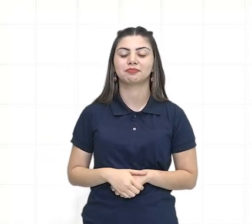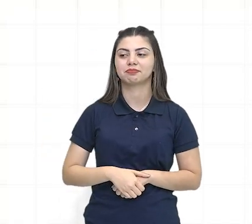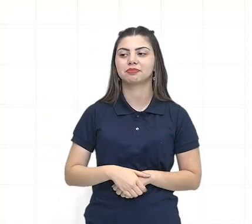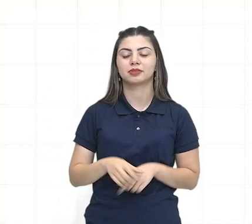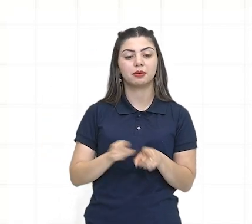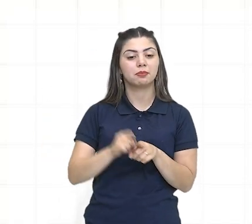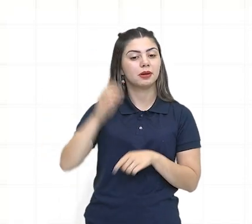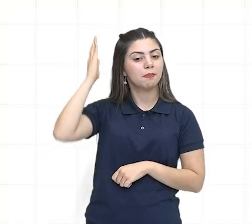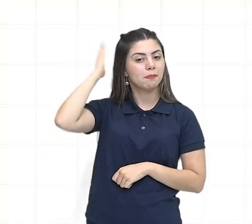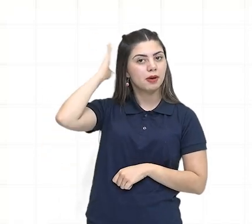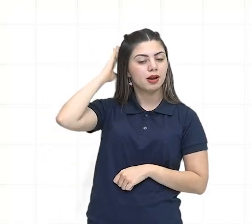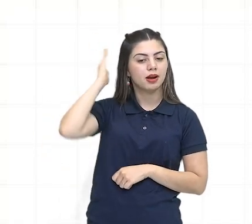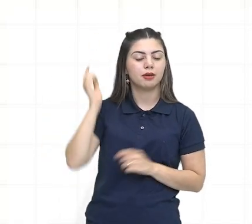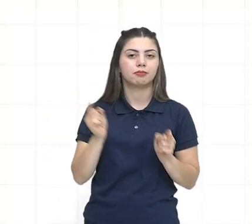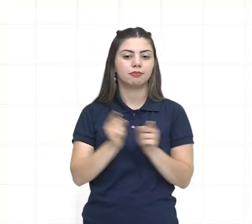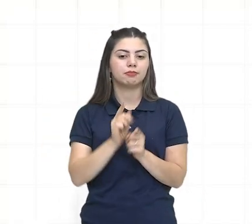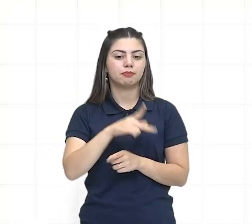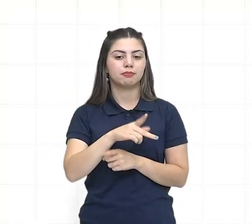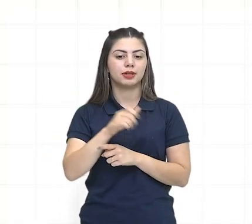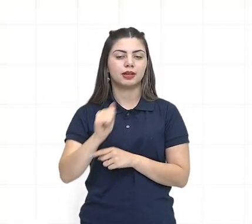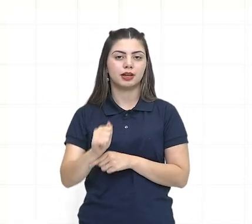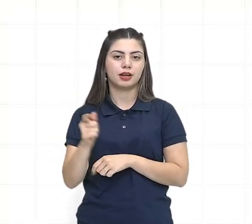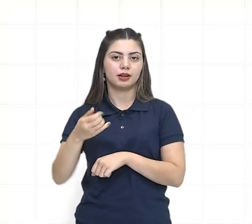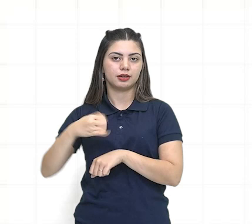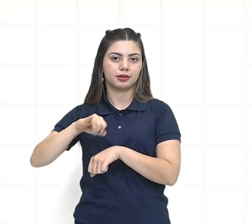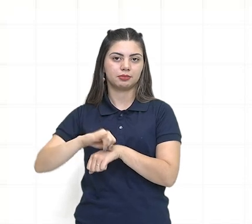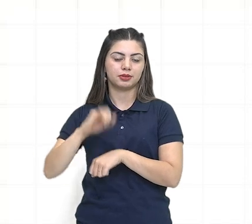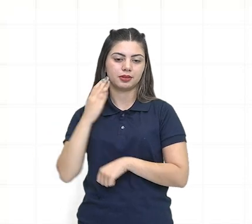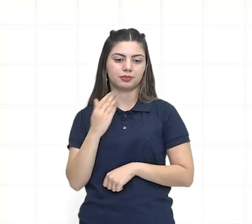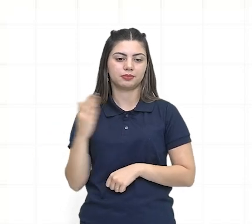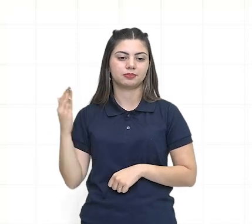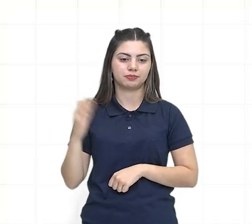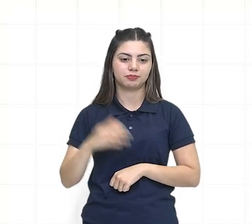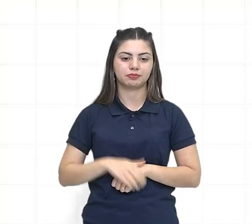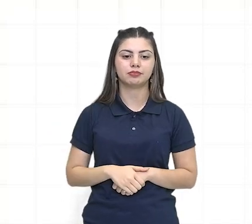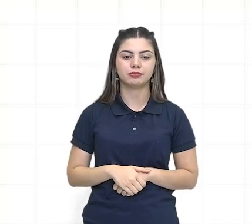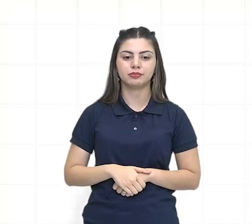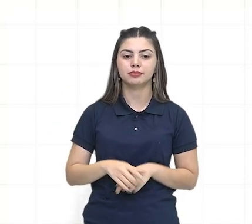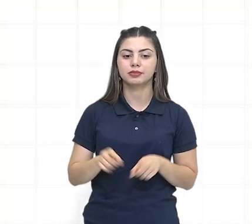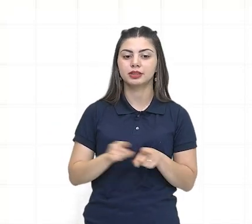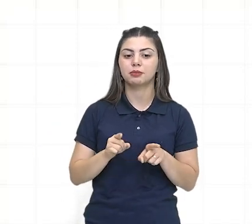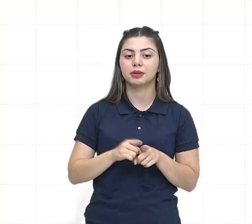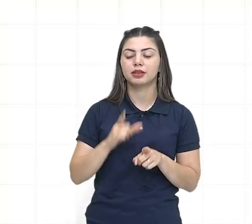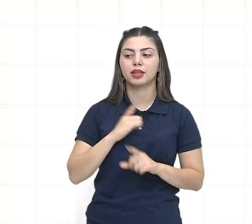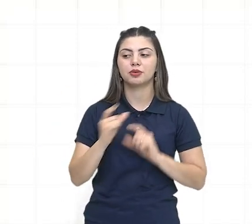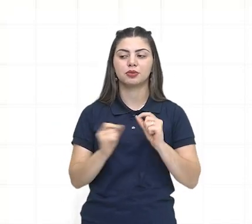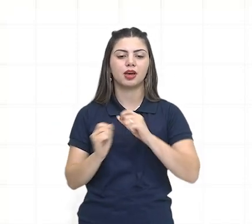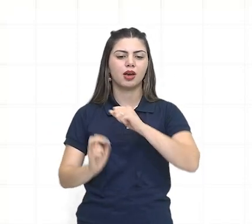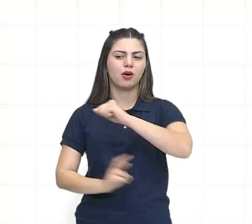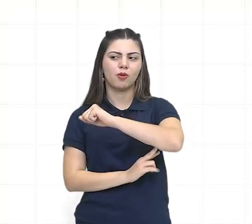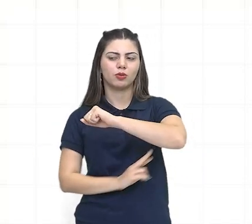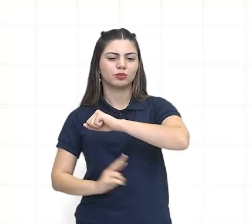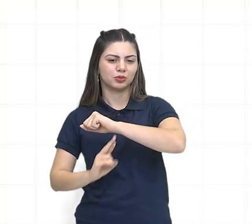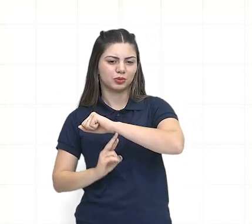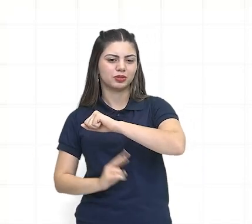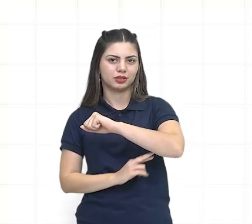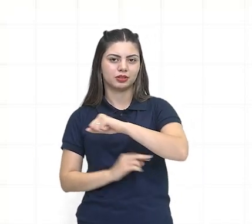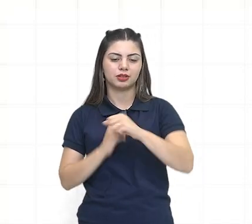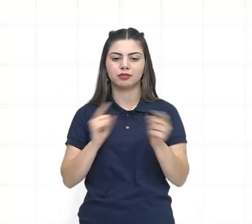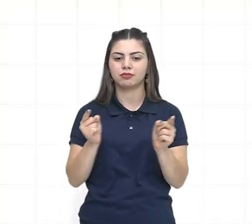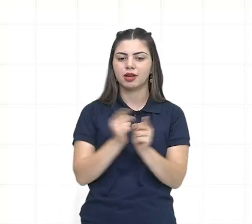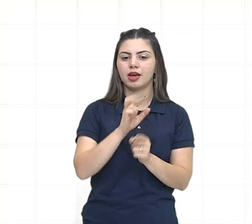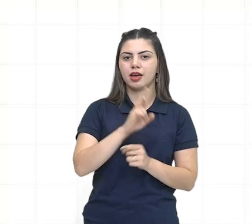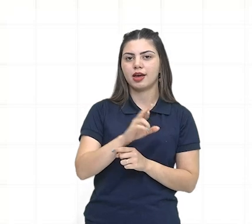Pará, sigla PA, capital, Belém. Rondônia, sigla